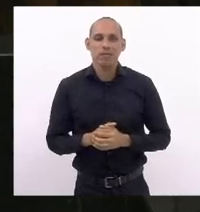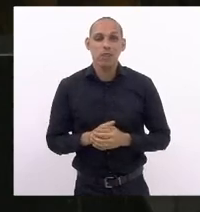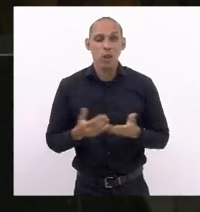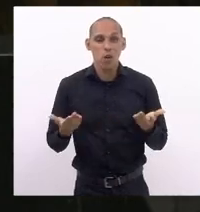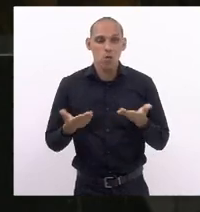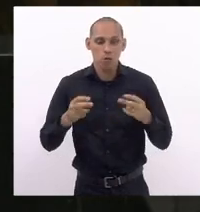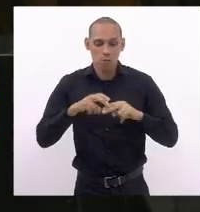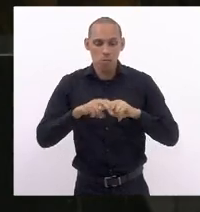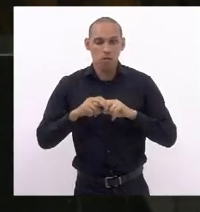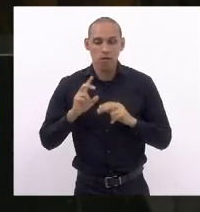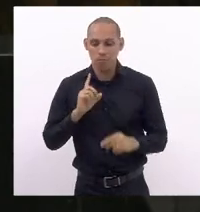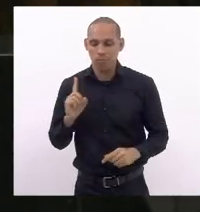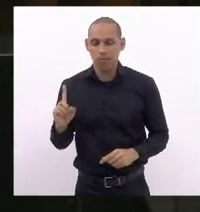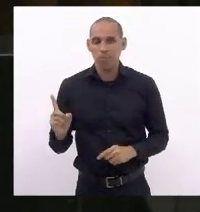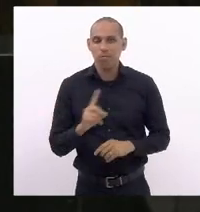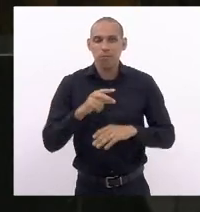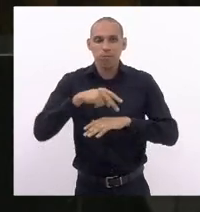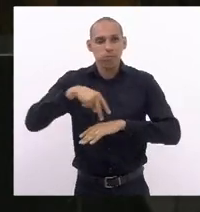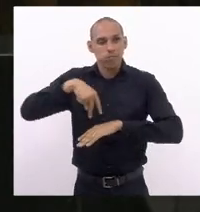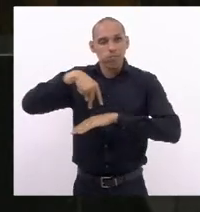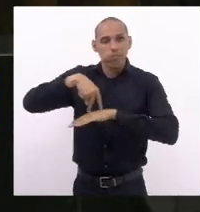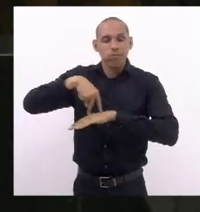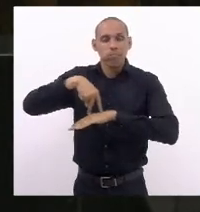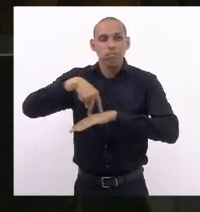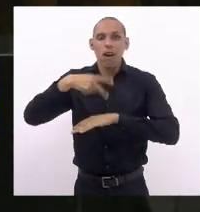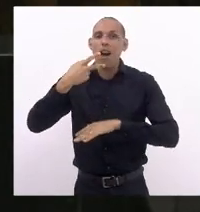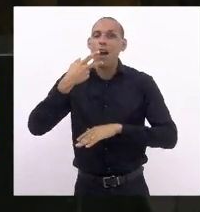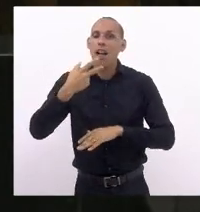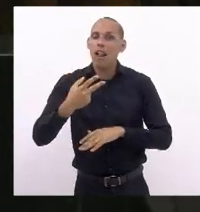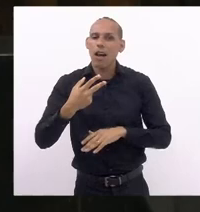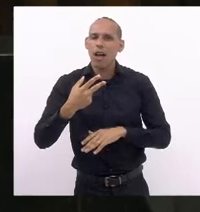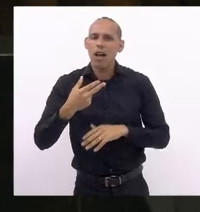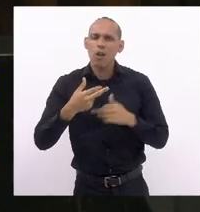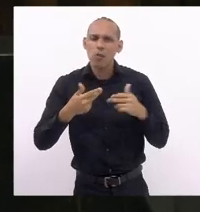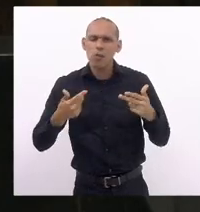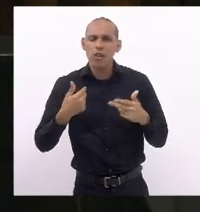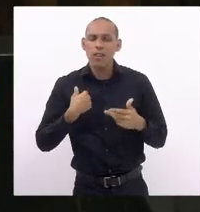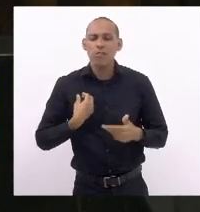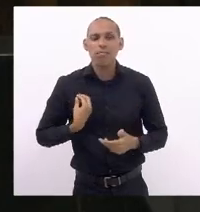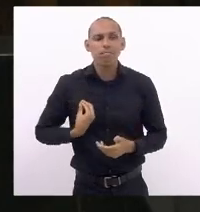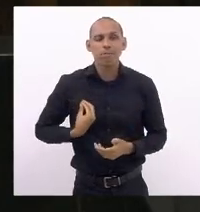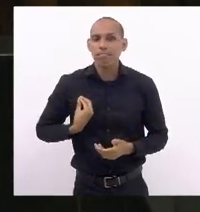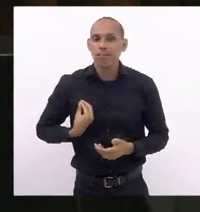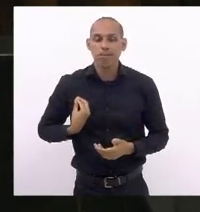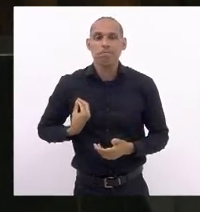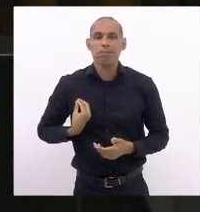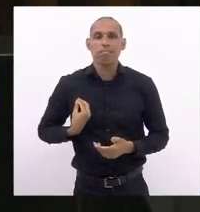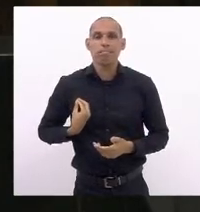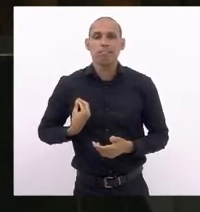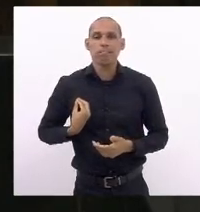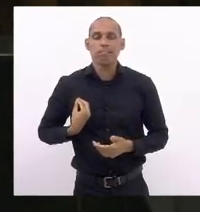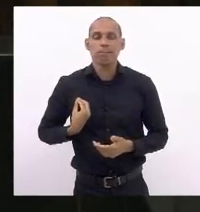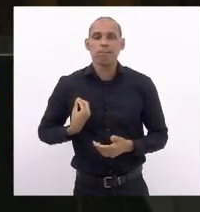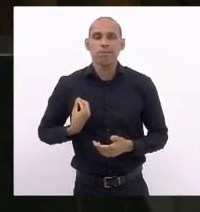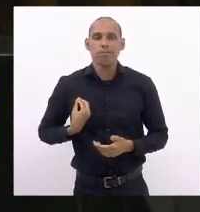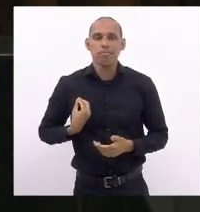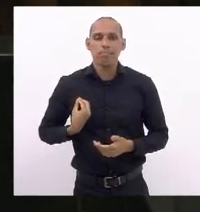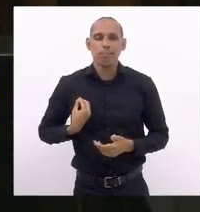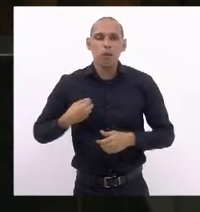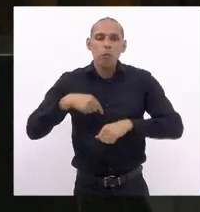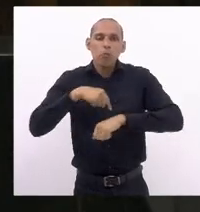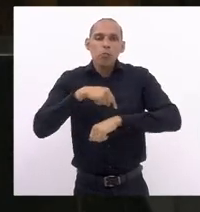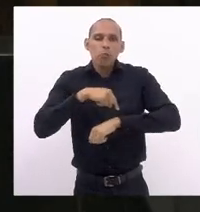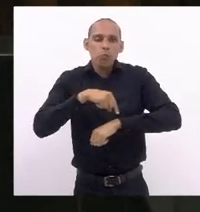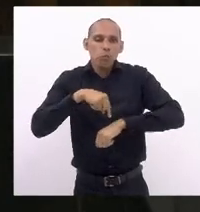traz essa tribuna, é relatar algo que eu vivenciei nas últimas horas lá em